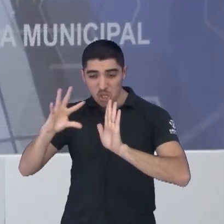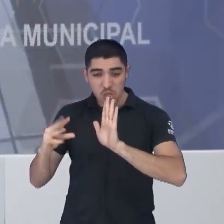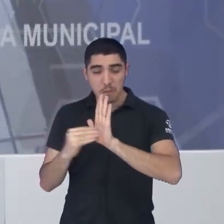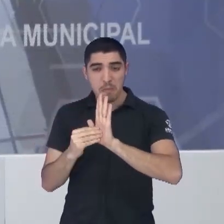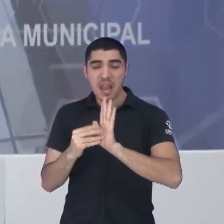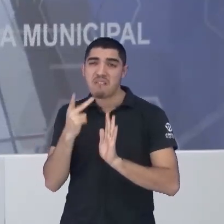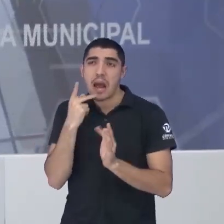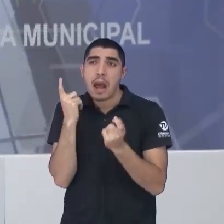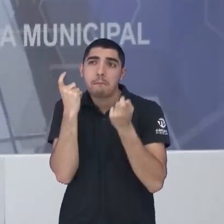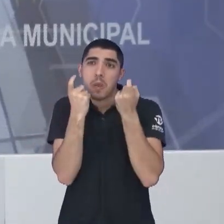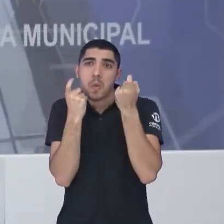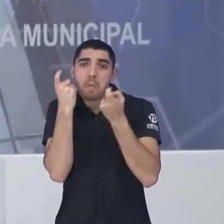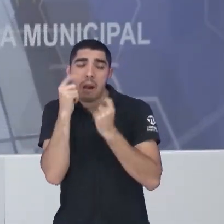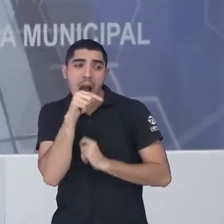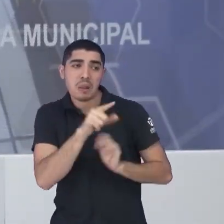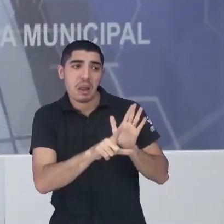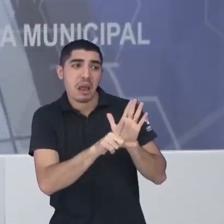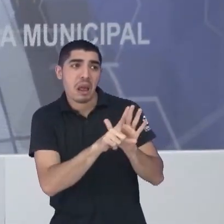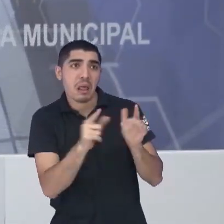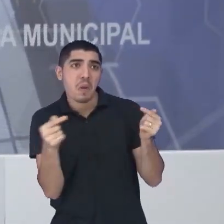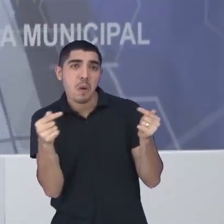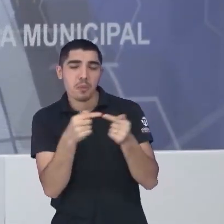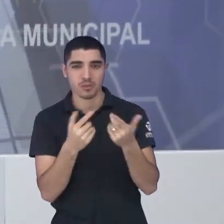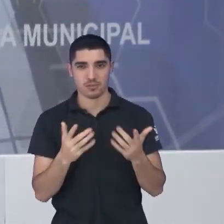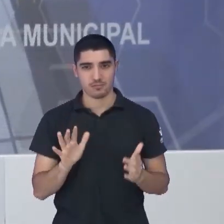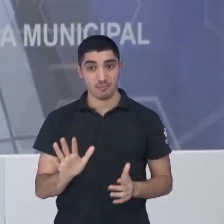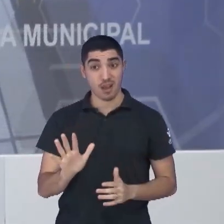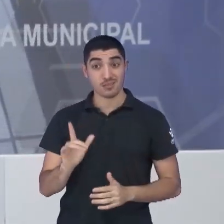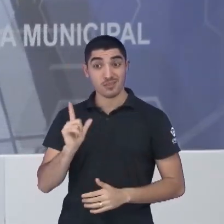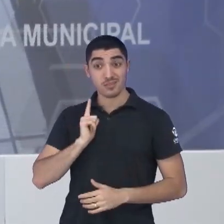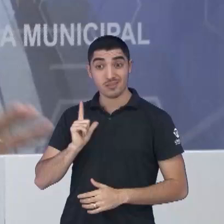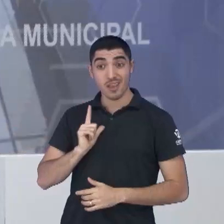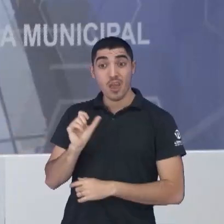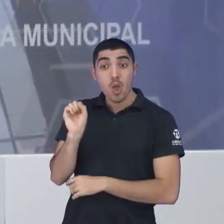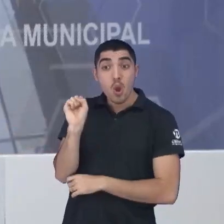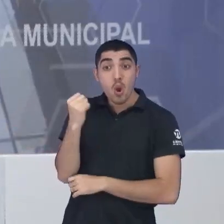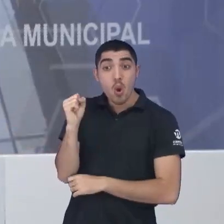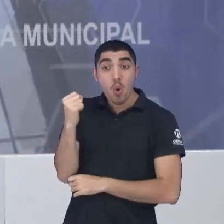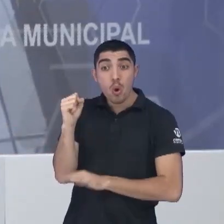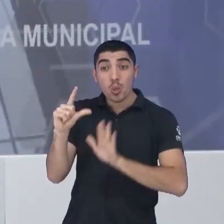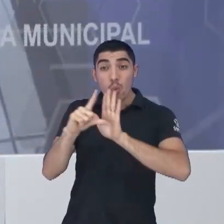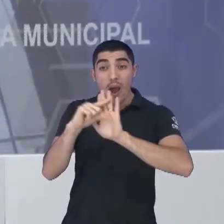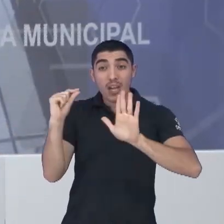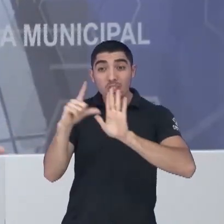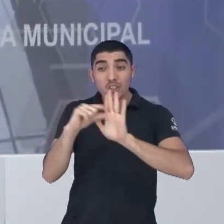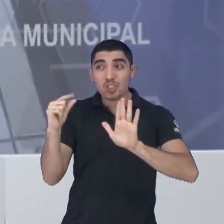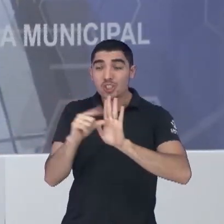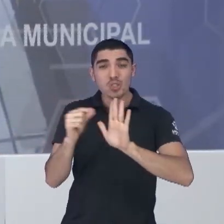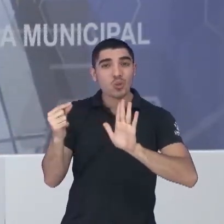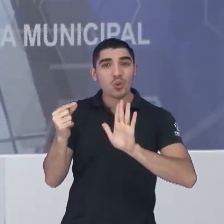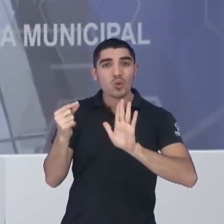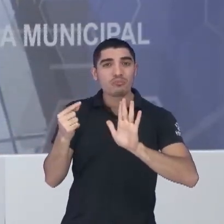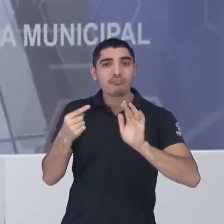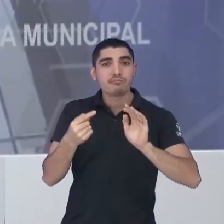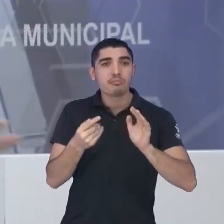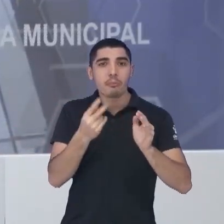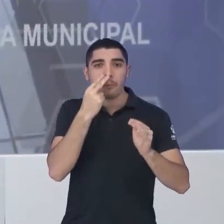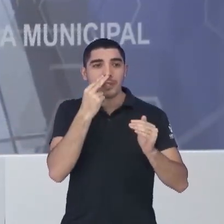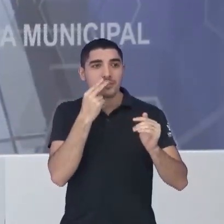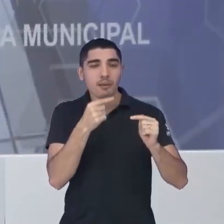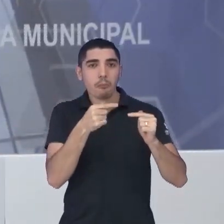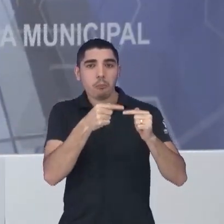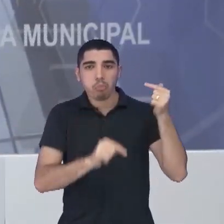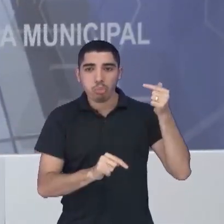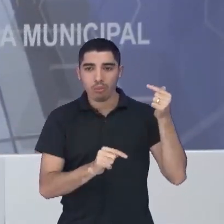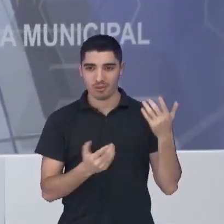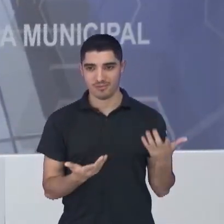da legalidade, mas suprime 8 artigos do projeto original. Suprimido 8